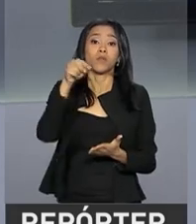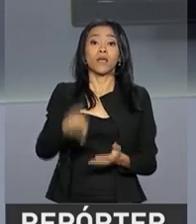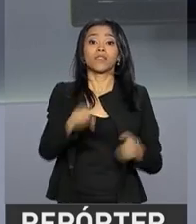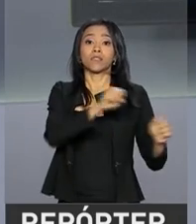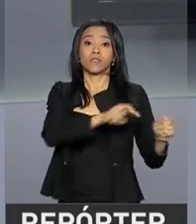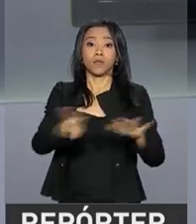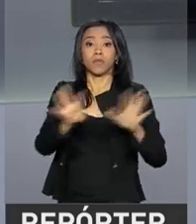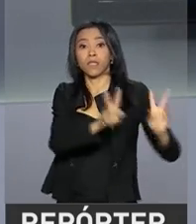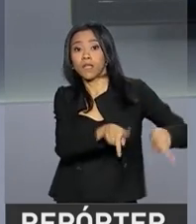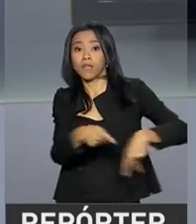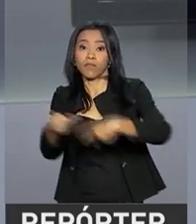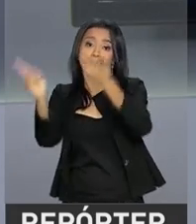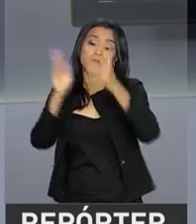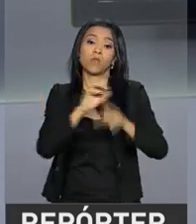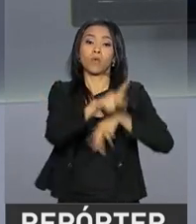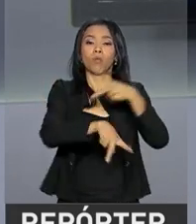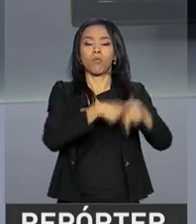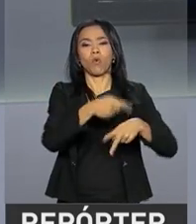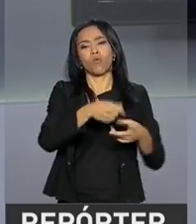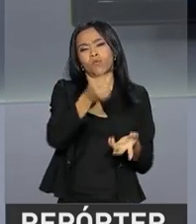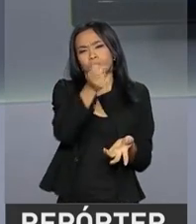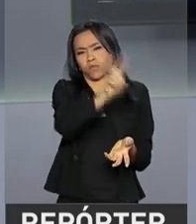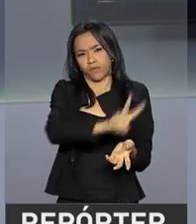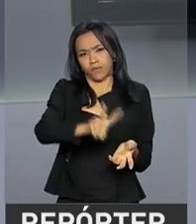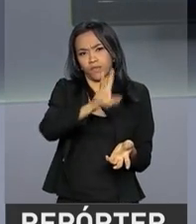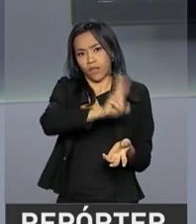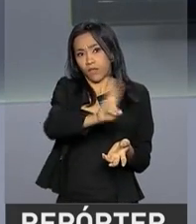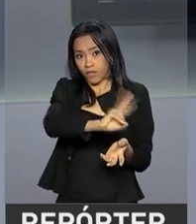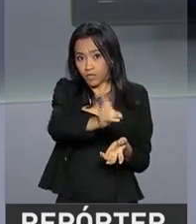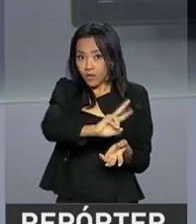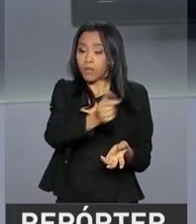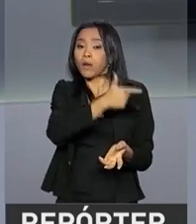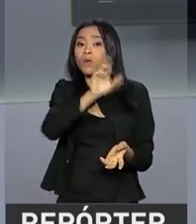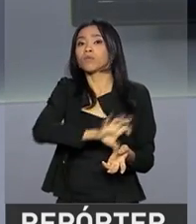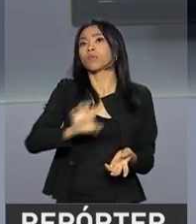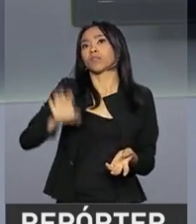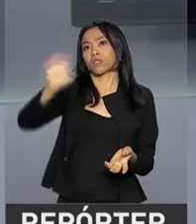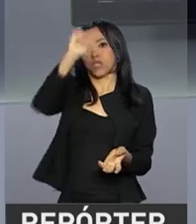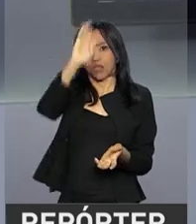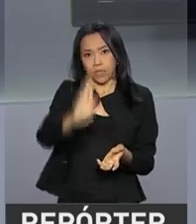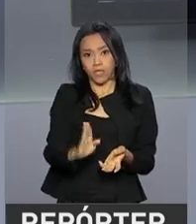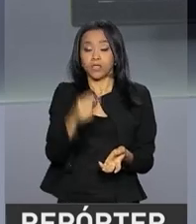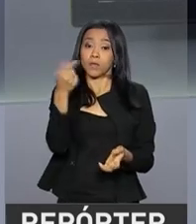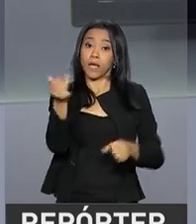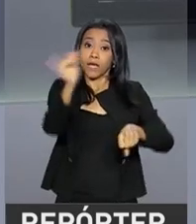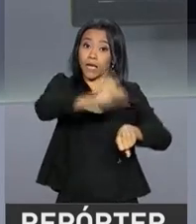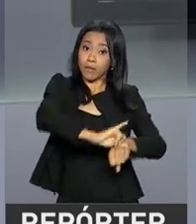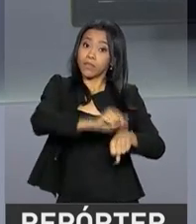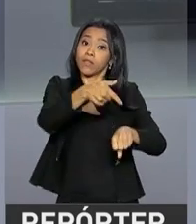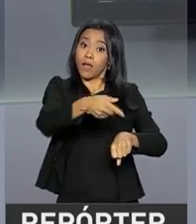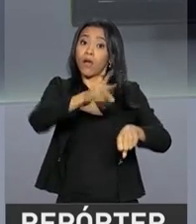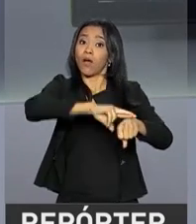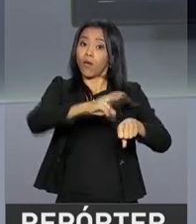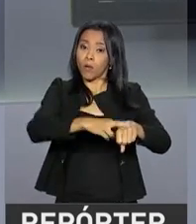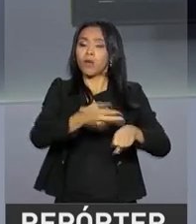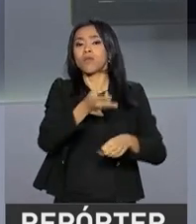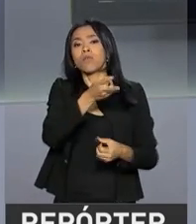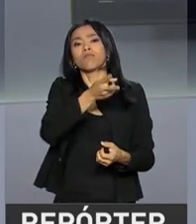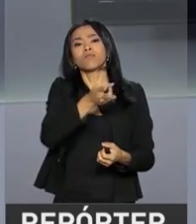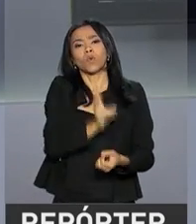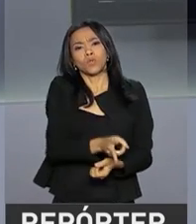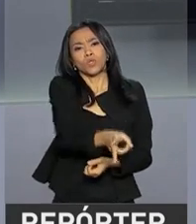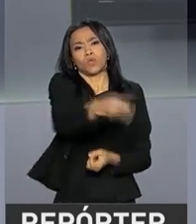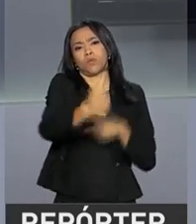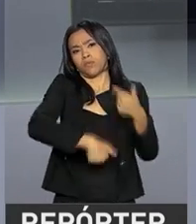transferir imigrantes venezuelanos de Roraima para outras regiões do país. Mas em Boa Vista, capital do estado, permanecem as ações para